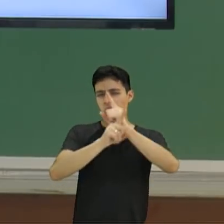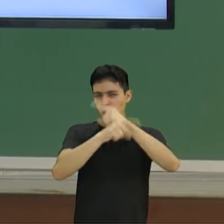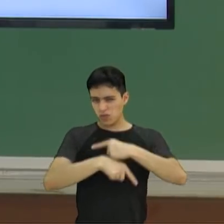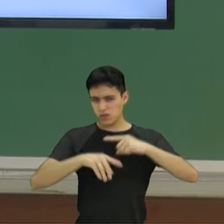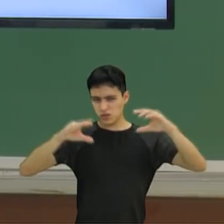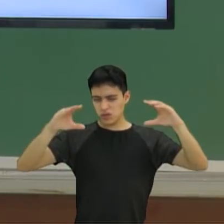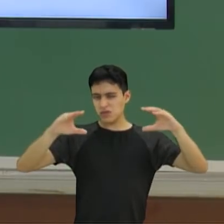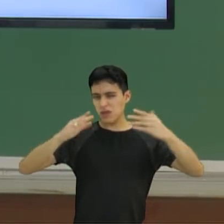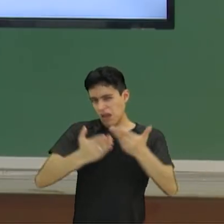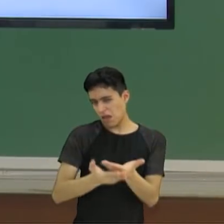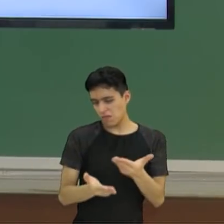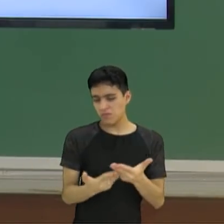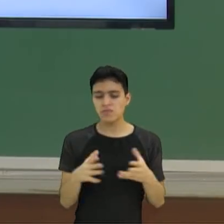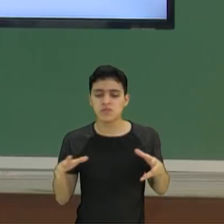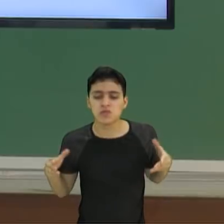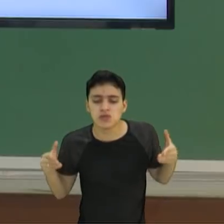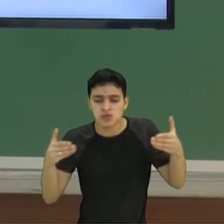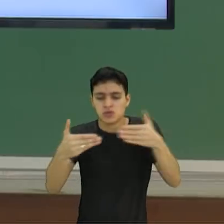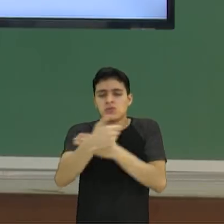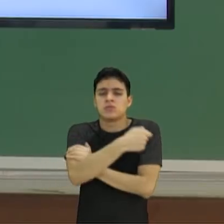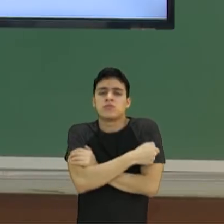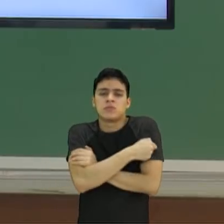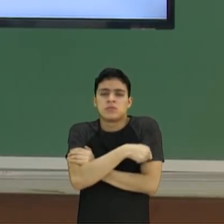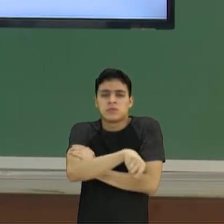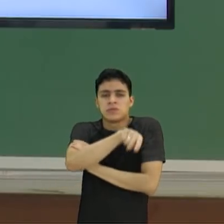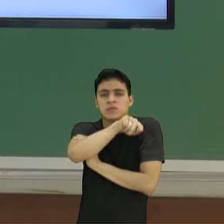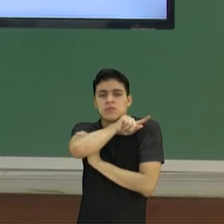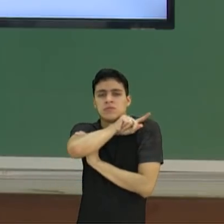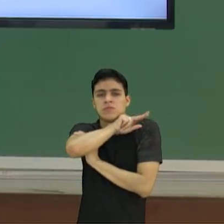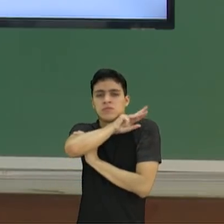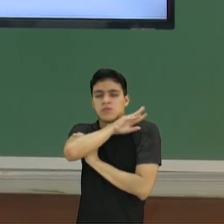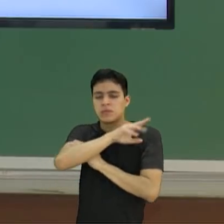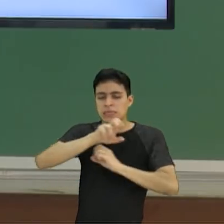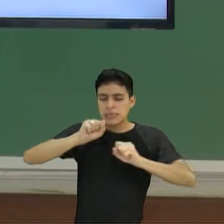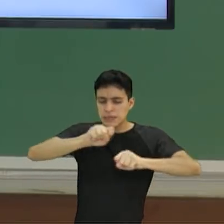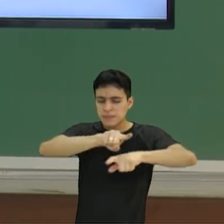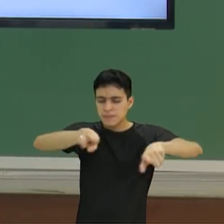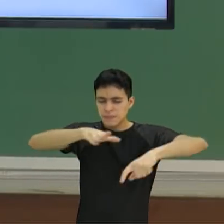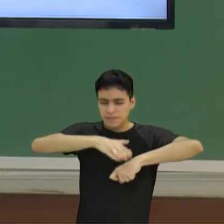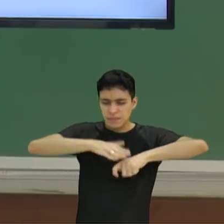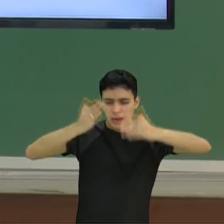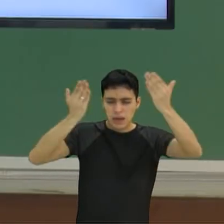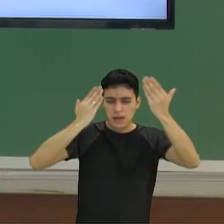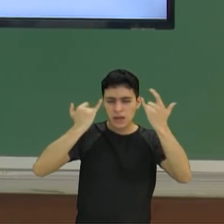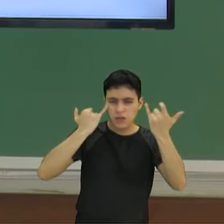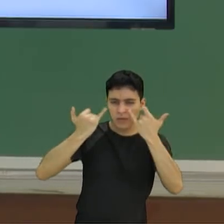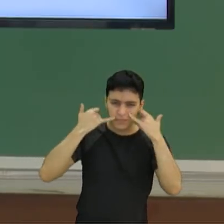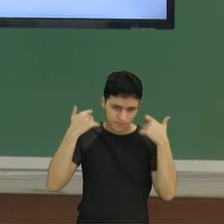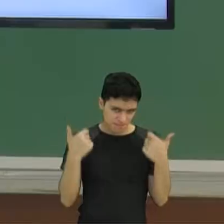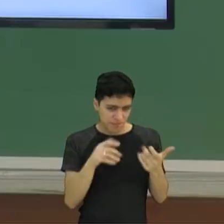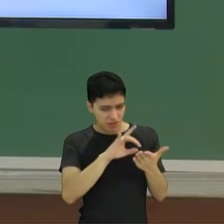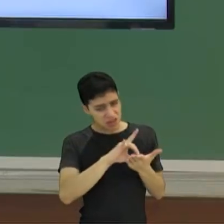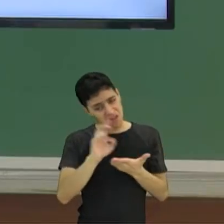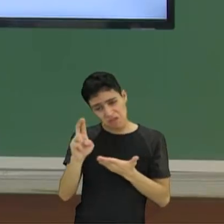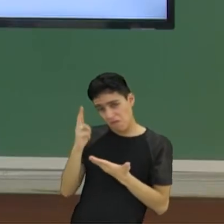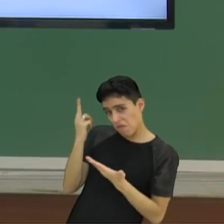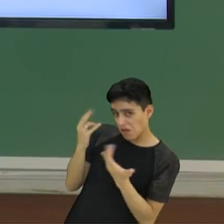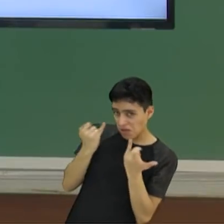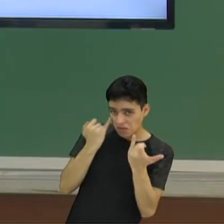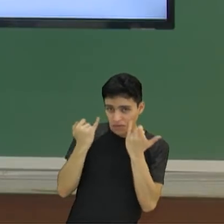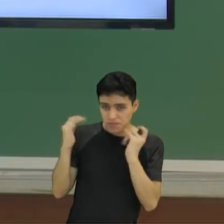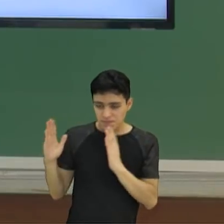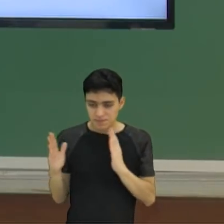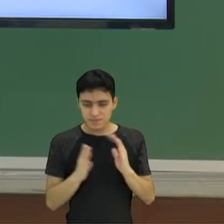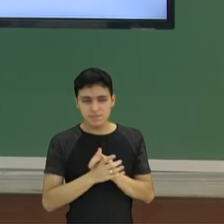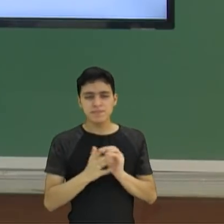para os alunos do ensino médio poderem analisar as notícias, se são verdadeiras ou falsas. Agora nós